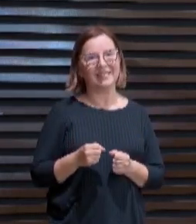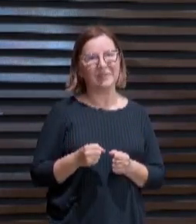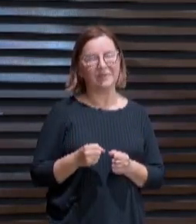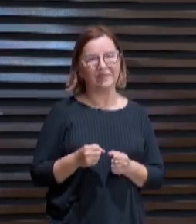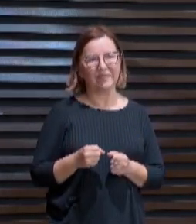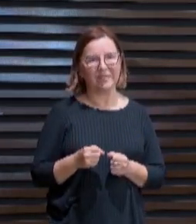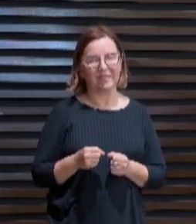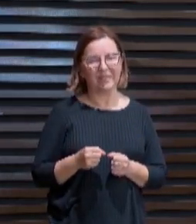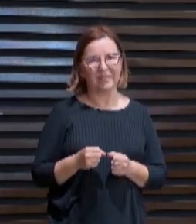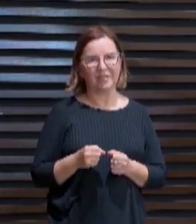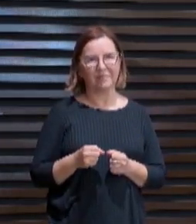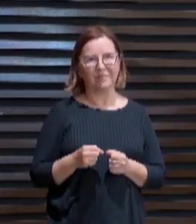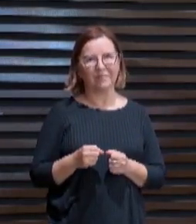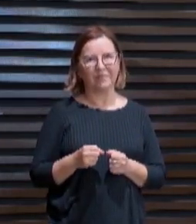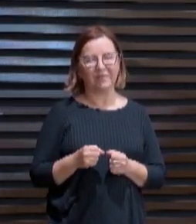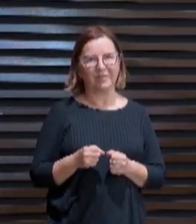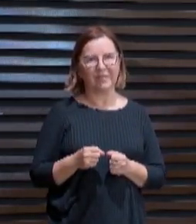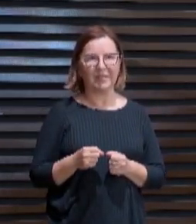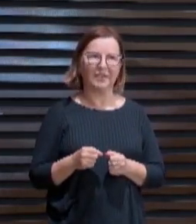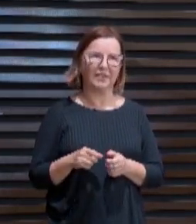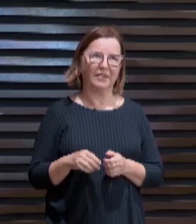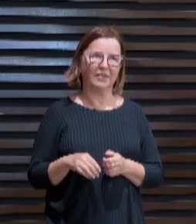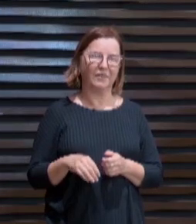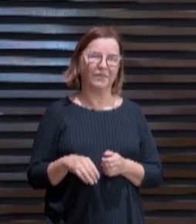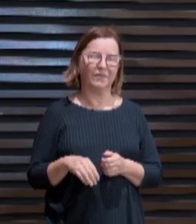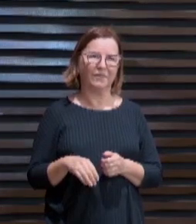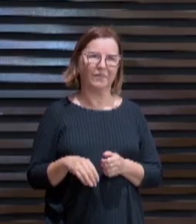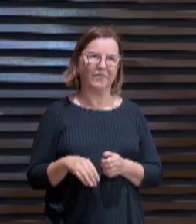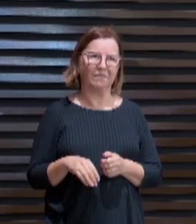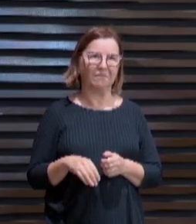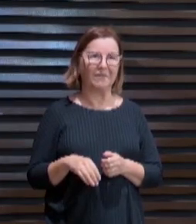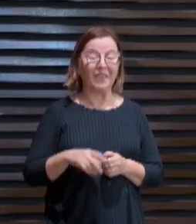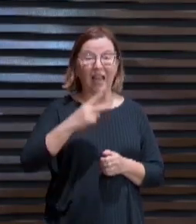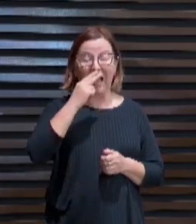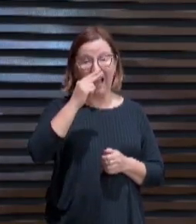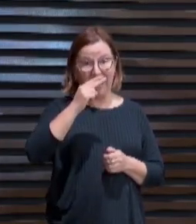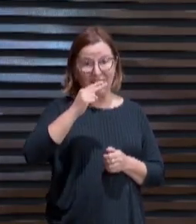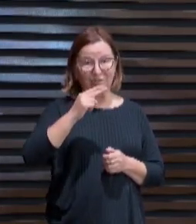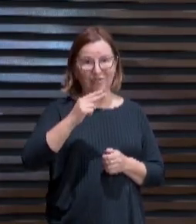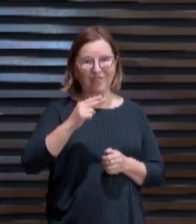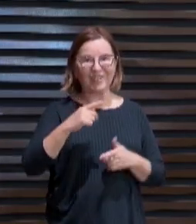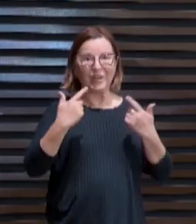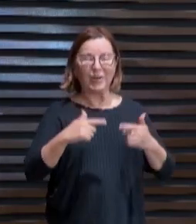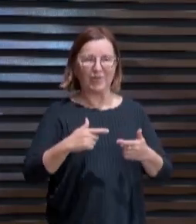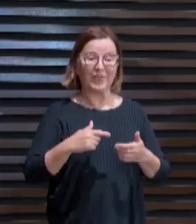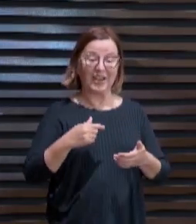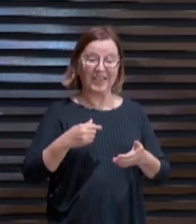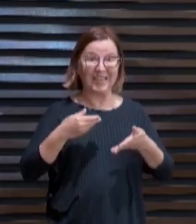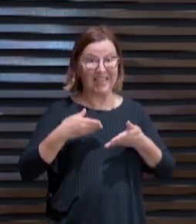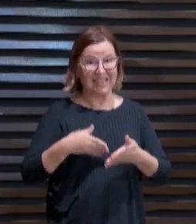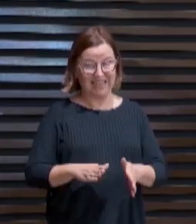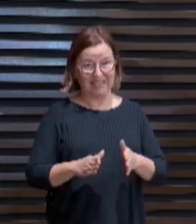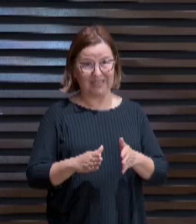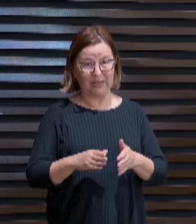de ser o nascimento, local de nascimento do poeta Homero, né? O autor, um grande poeta, um grande escritor grego,